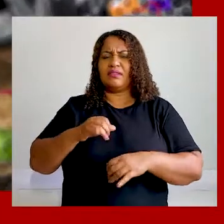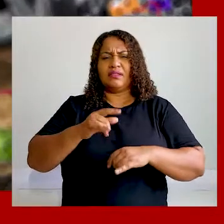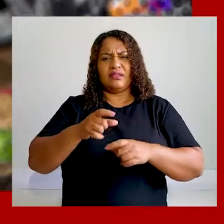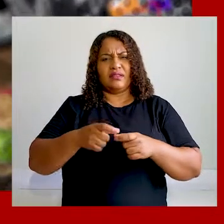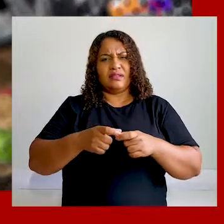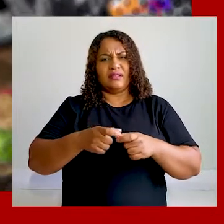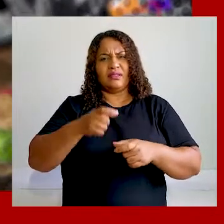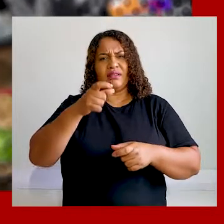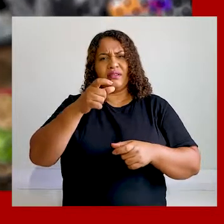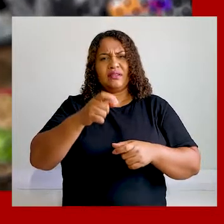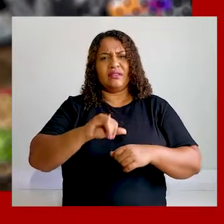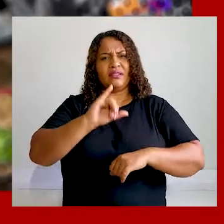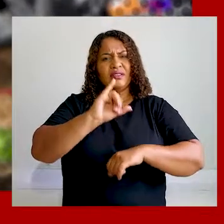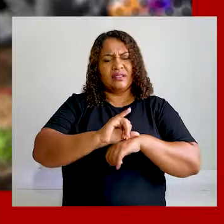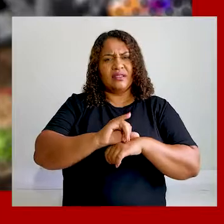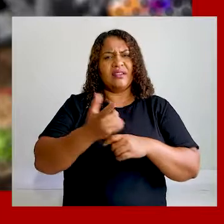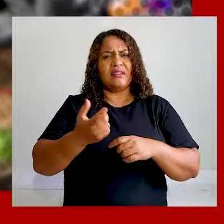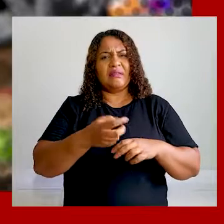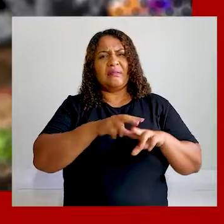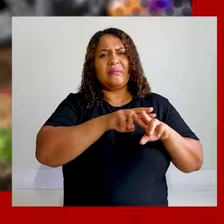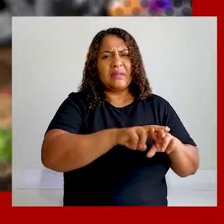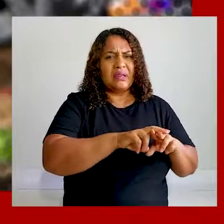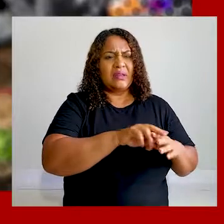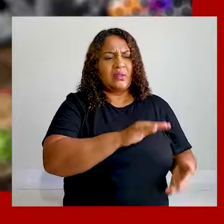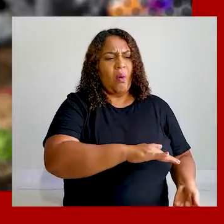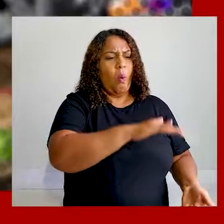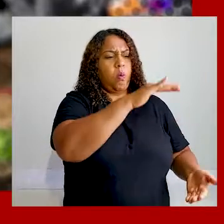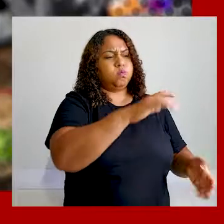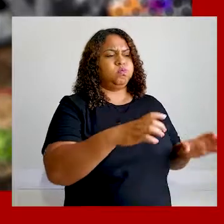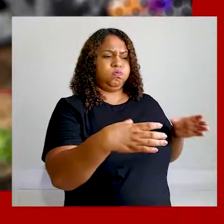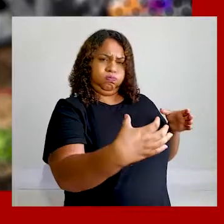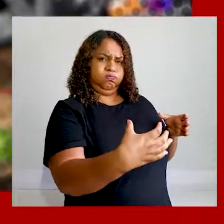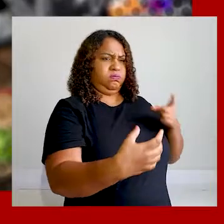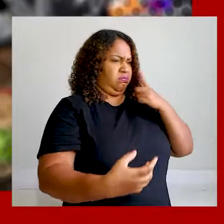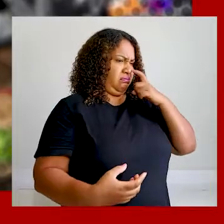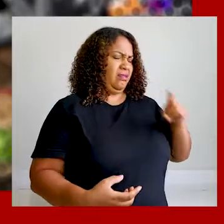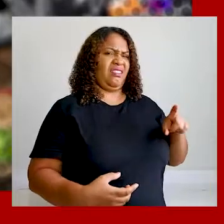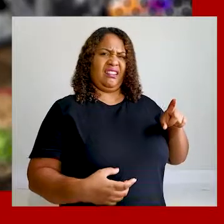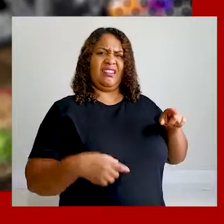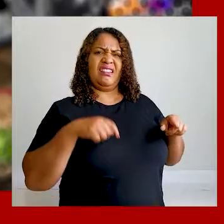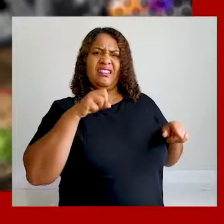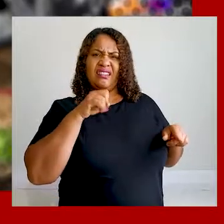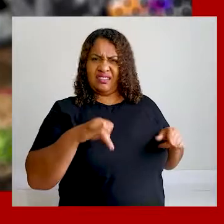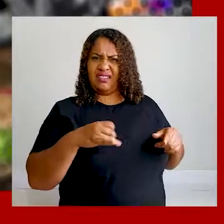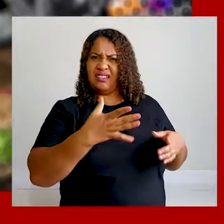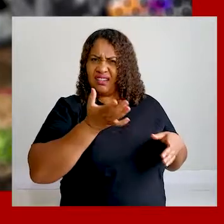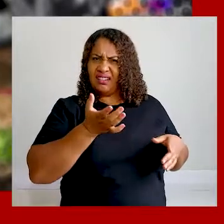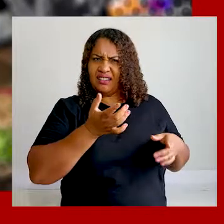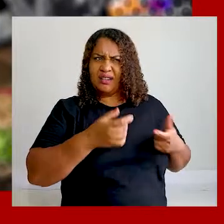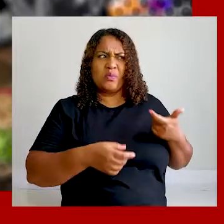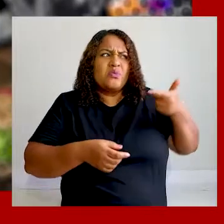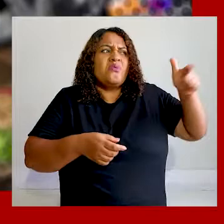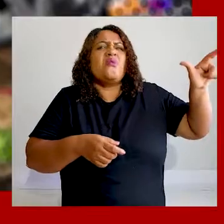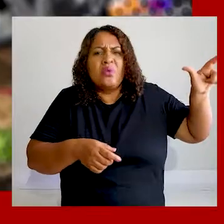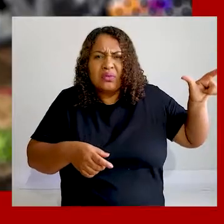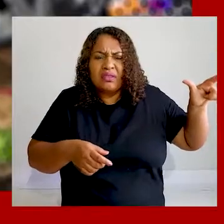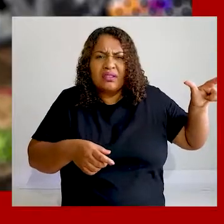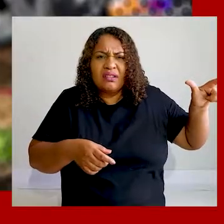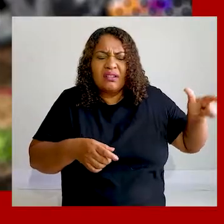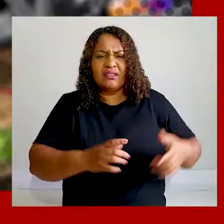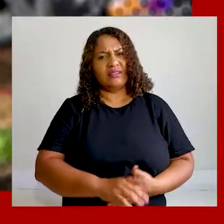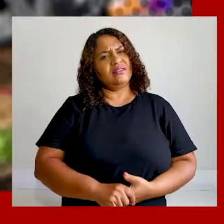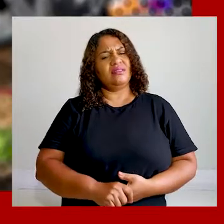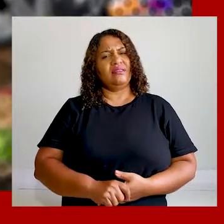que sua lata se prendera a um barril de lixo. Será que ela queria ir para o outro